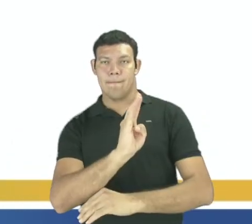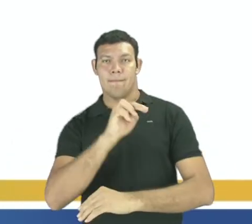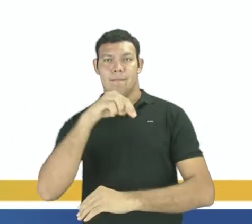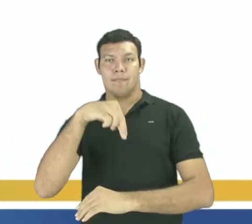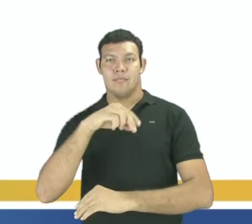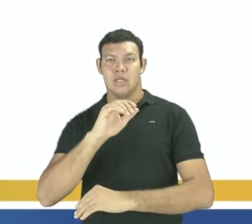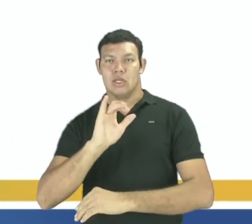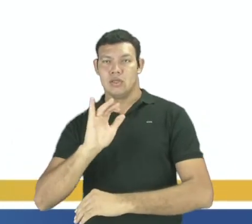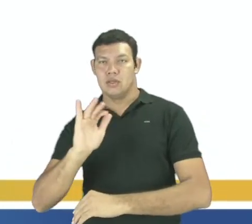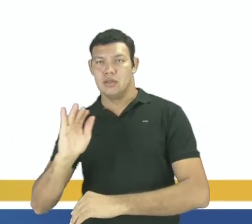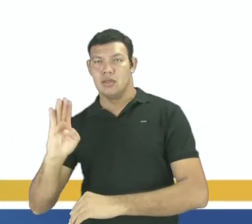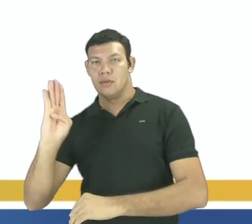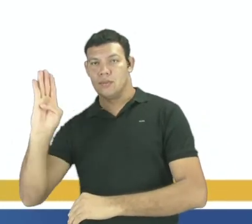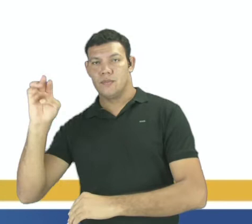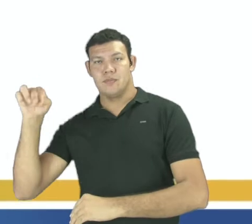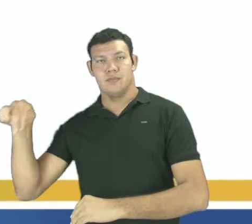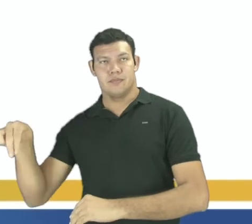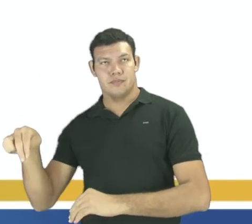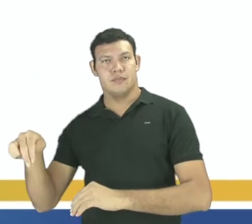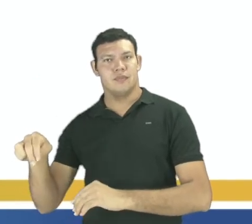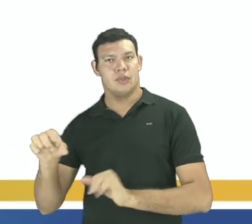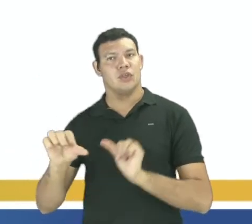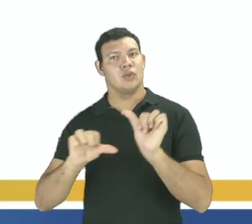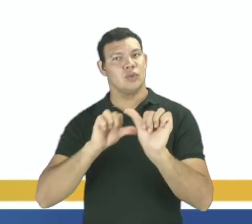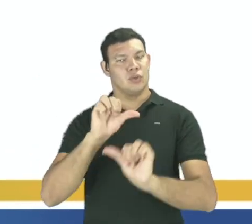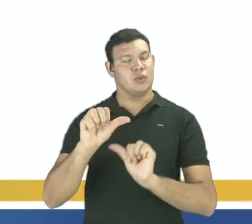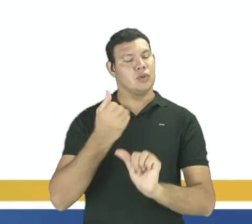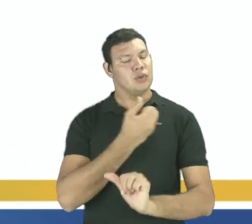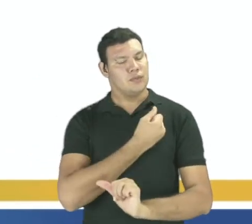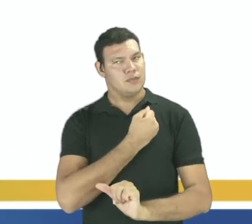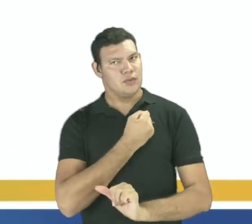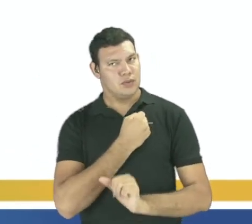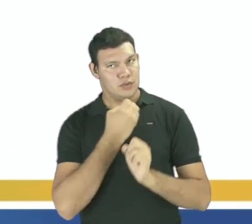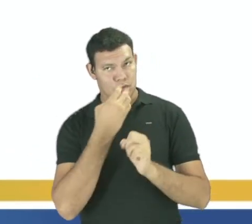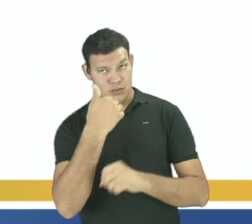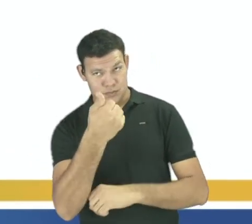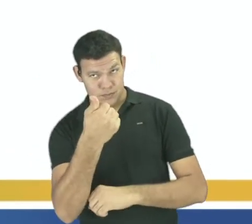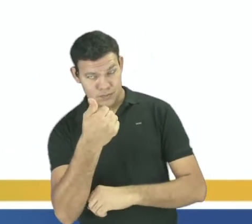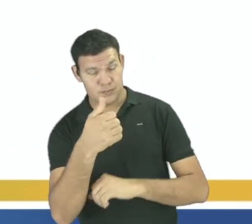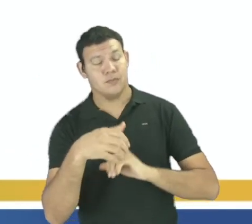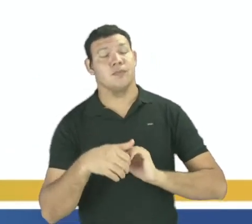E aí vocês observem que o que vai variar é os coeficientes. Tudo bem até aqui?